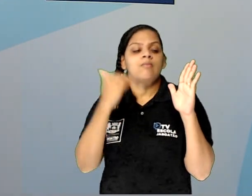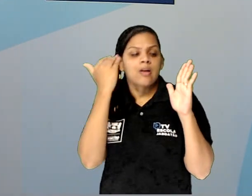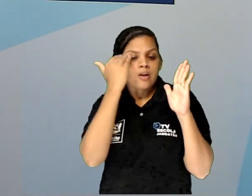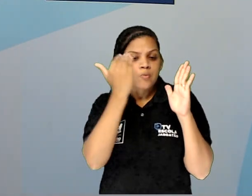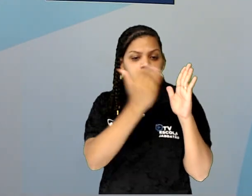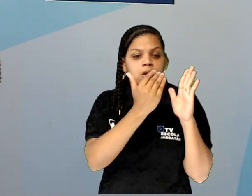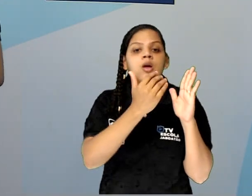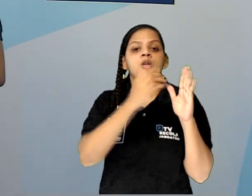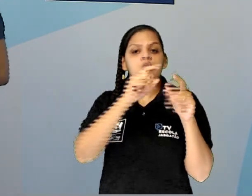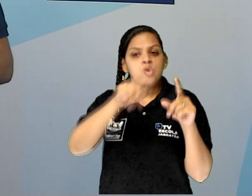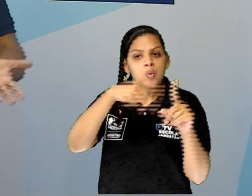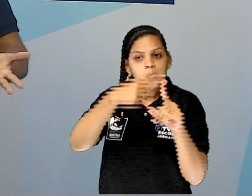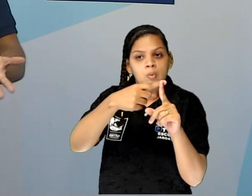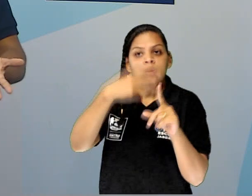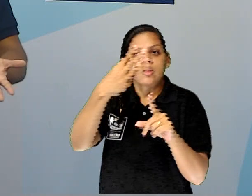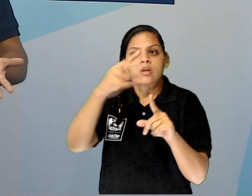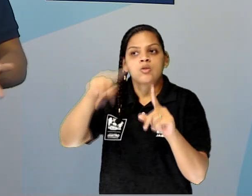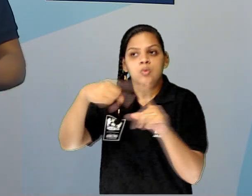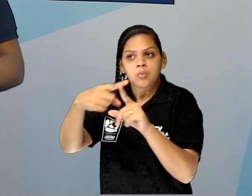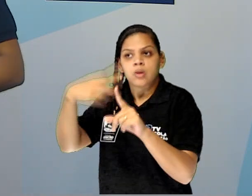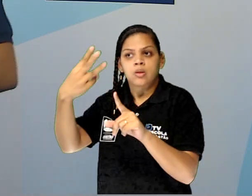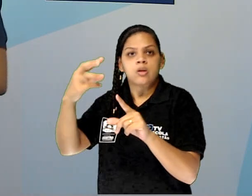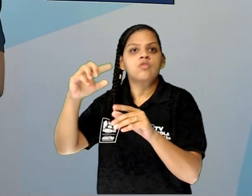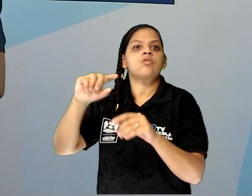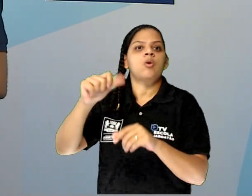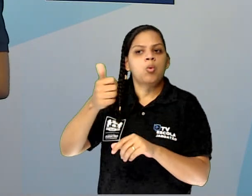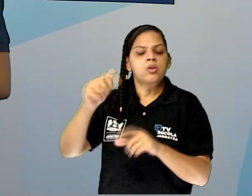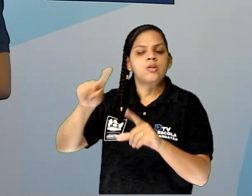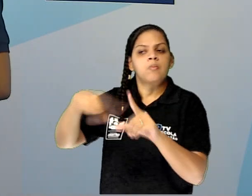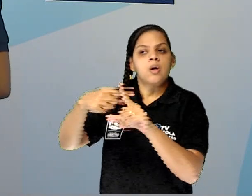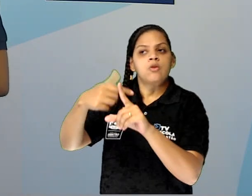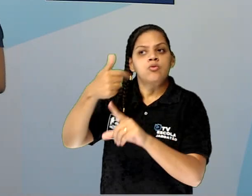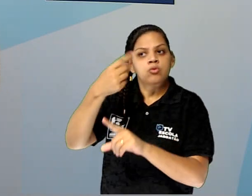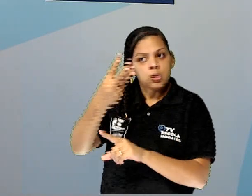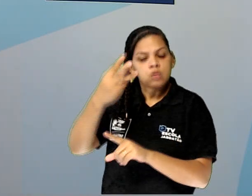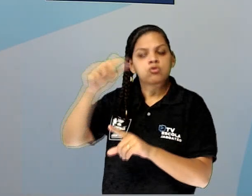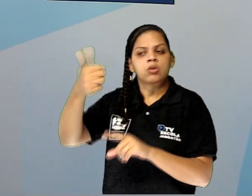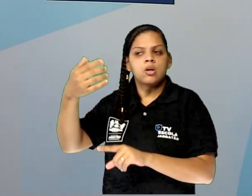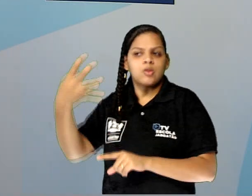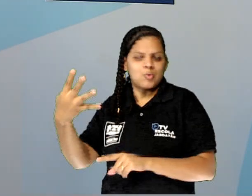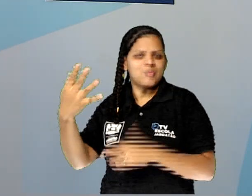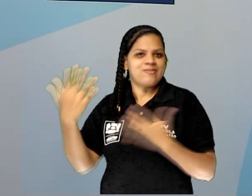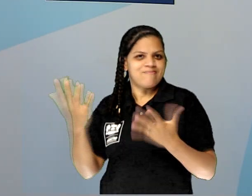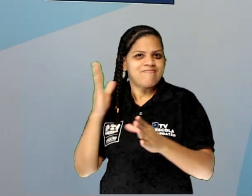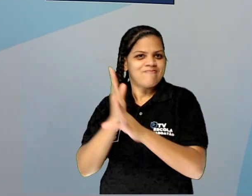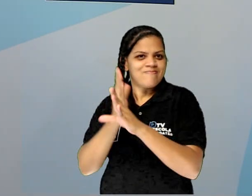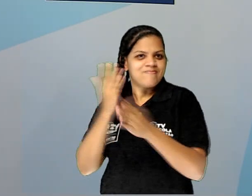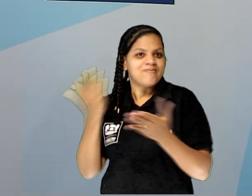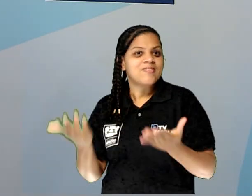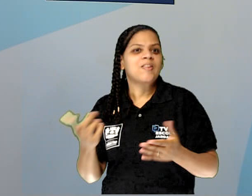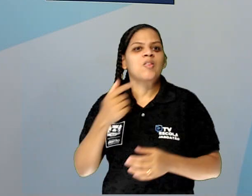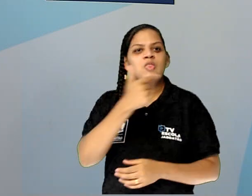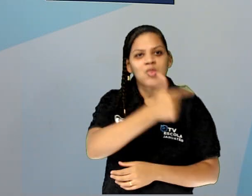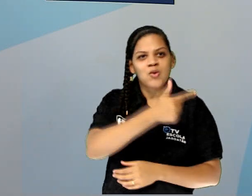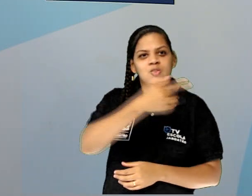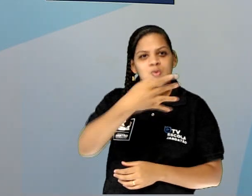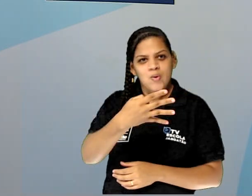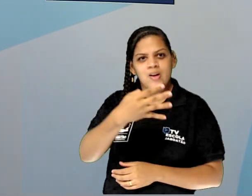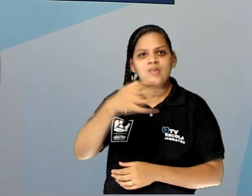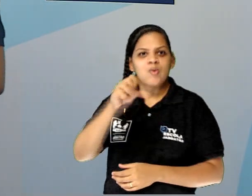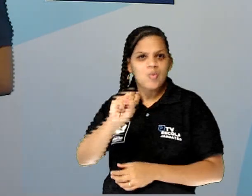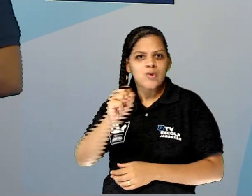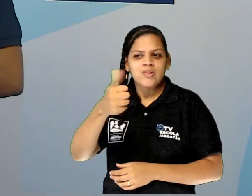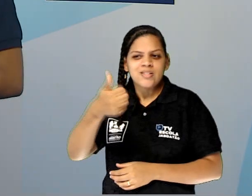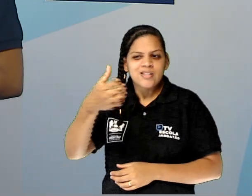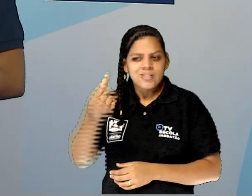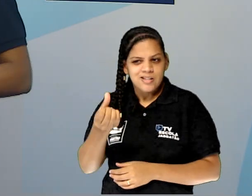mais 3, 14. E você encontra. O próximo. 2, 4, 8, 16,